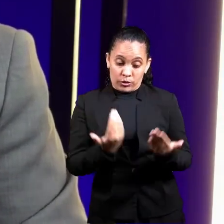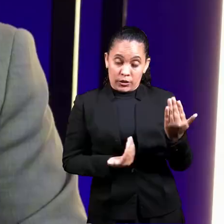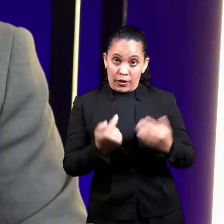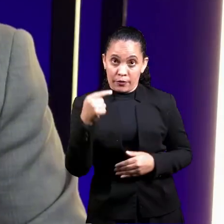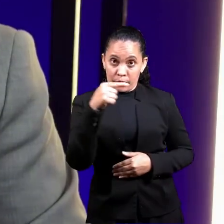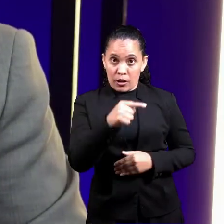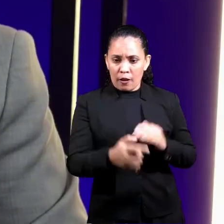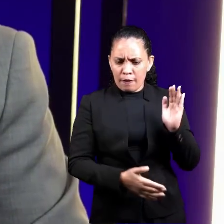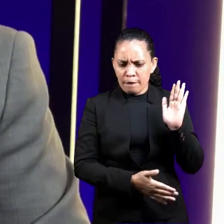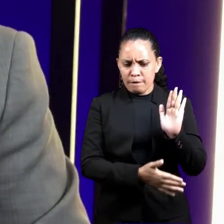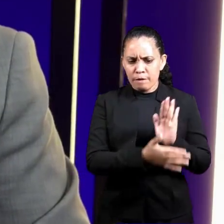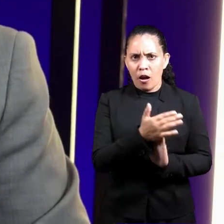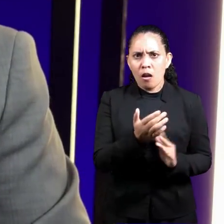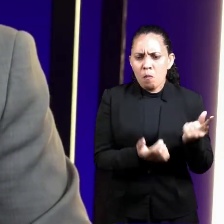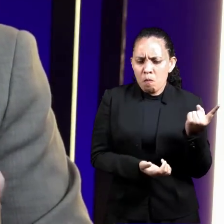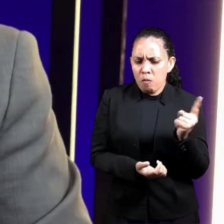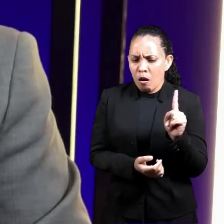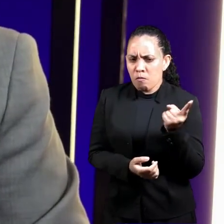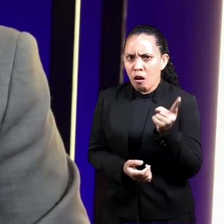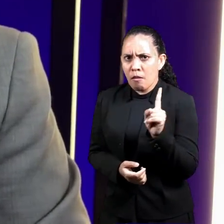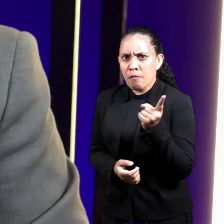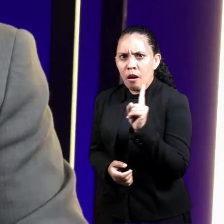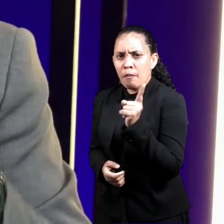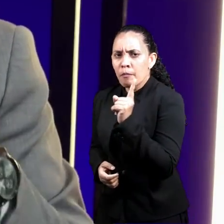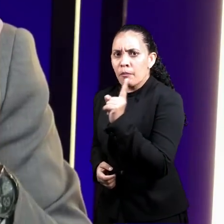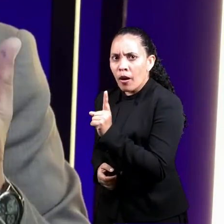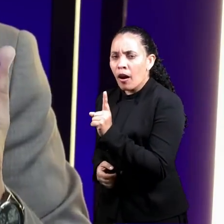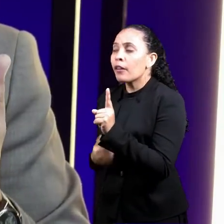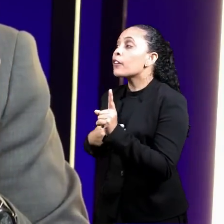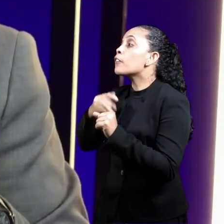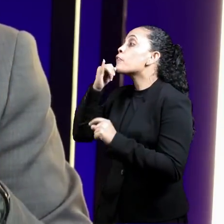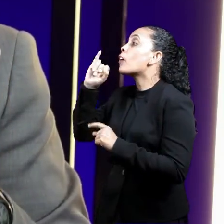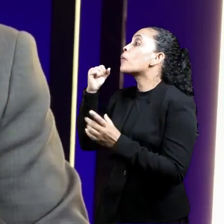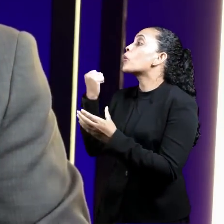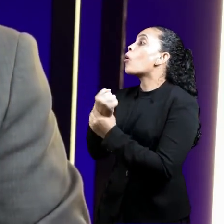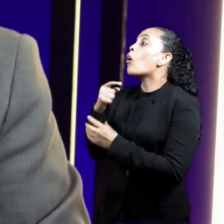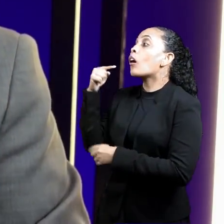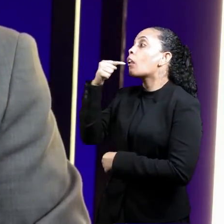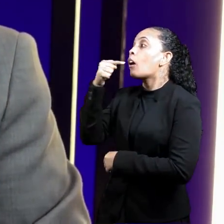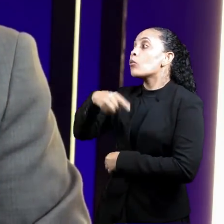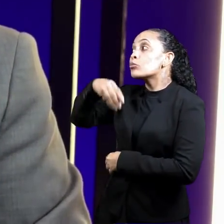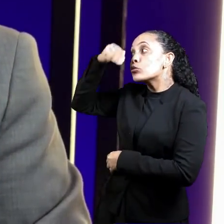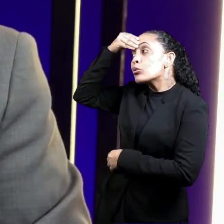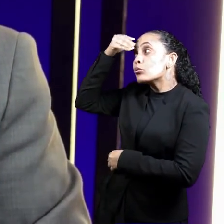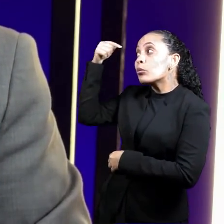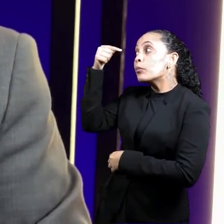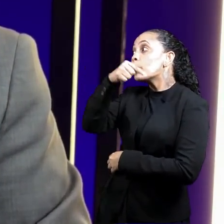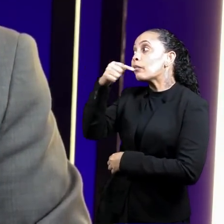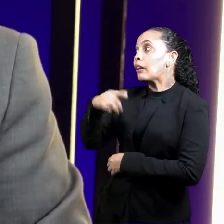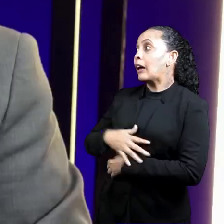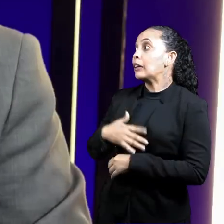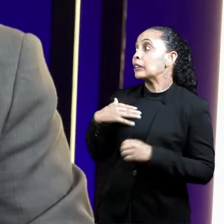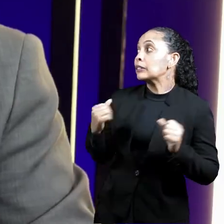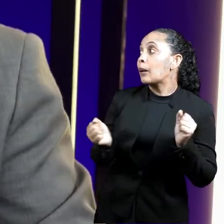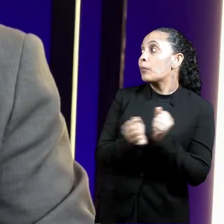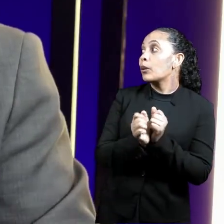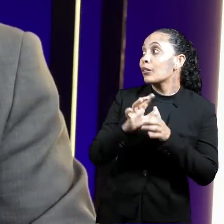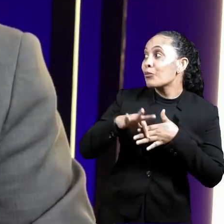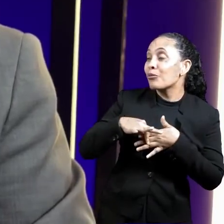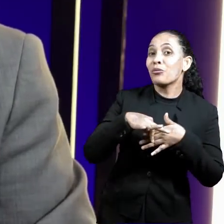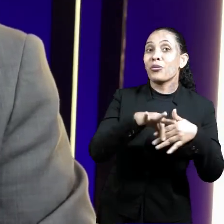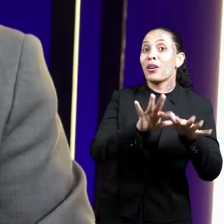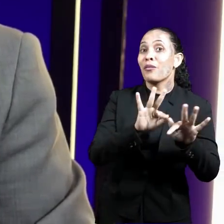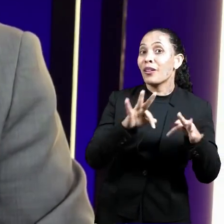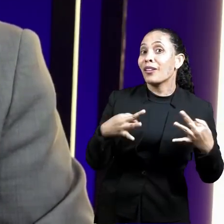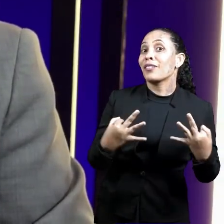empregados ali, e ele vai até Abrão. Falou assim, olha, o teu sobrinho, seu sobrinho, foi cativo. Ele foi levado, a família